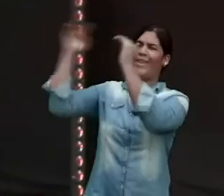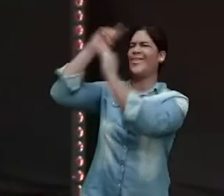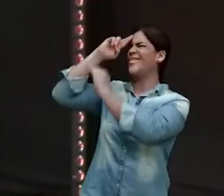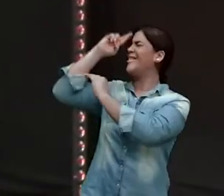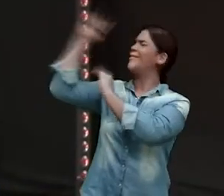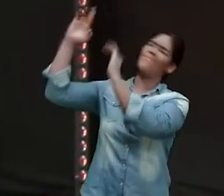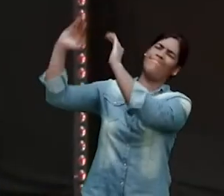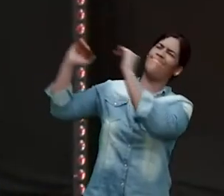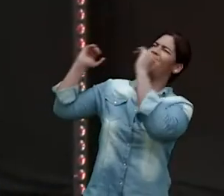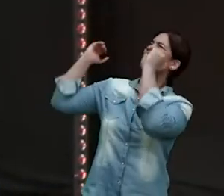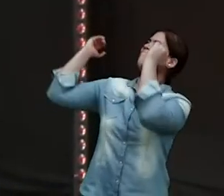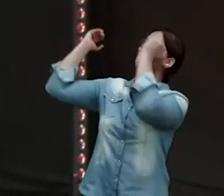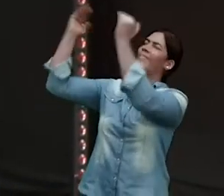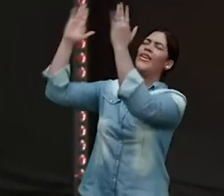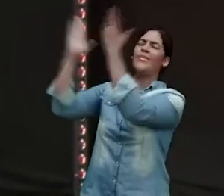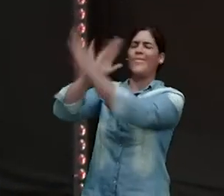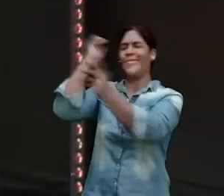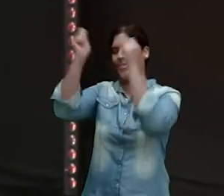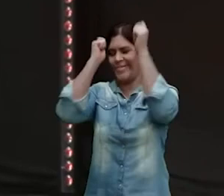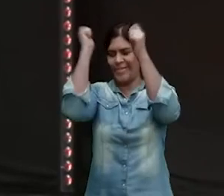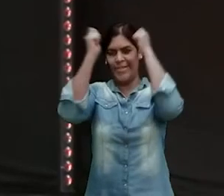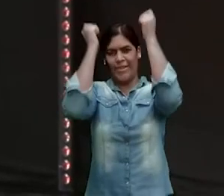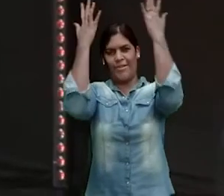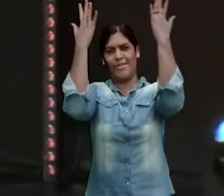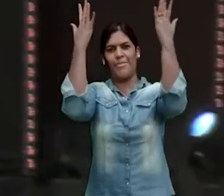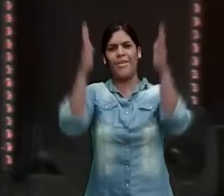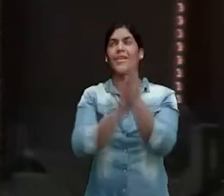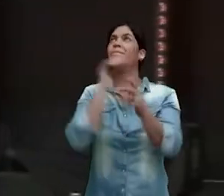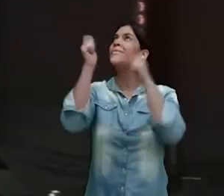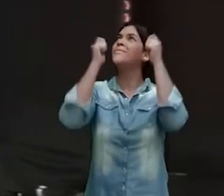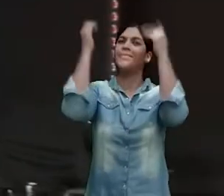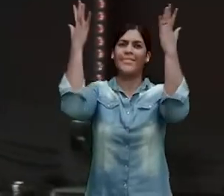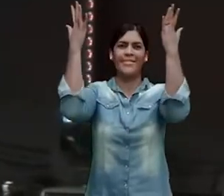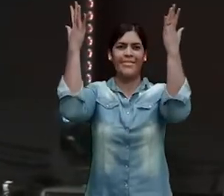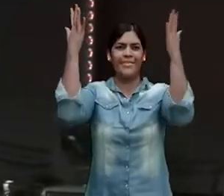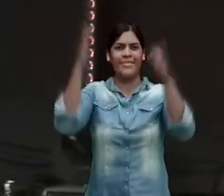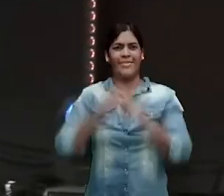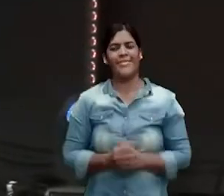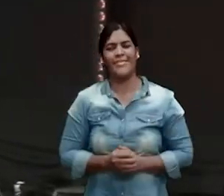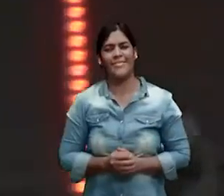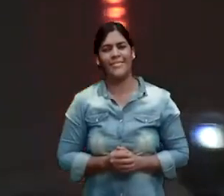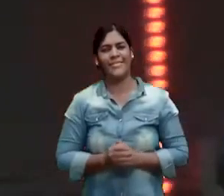e senhor dos Senhores aleluia aleluia aleluia